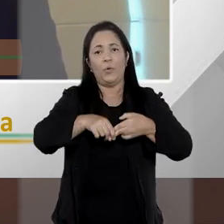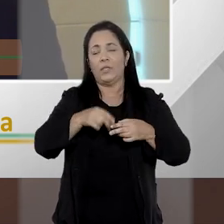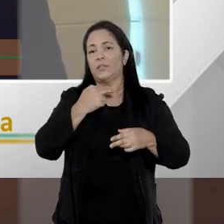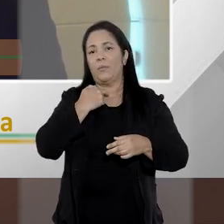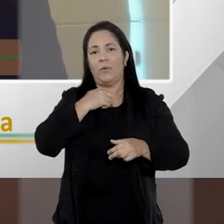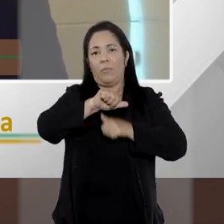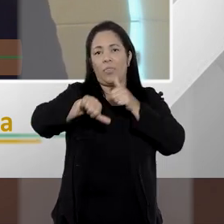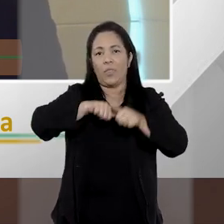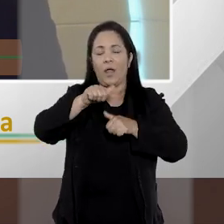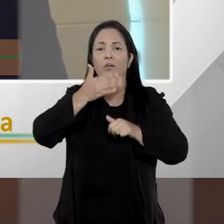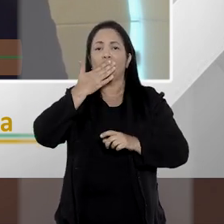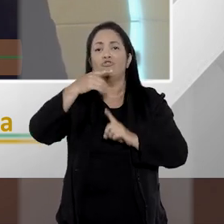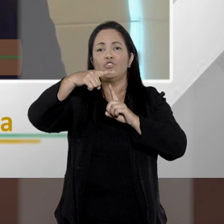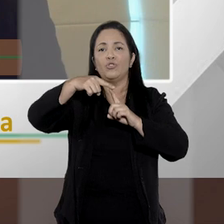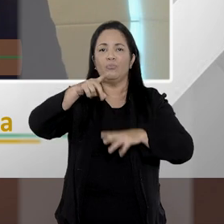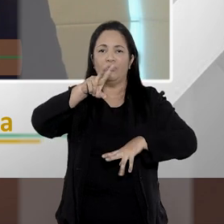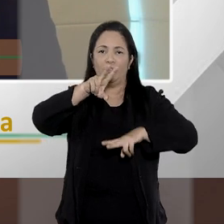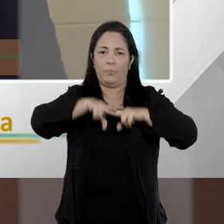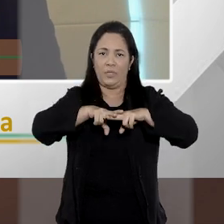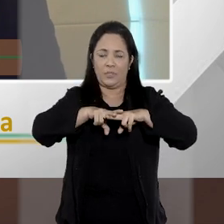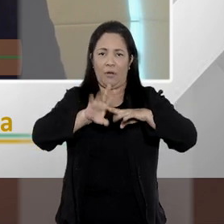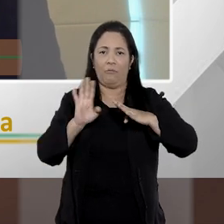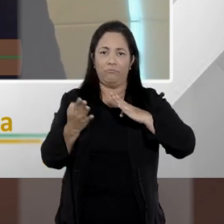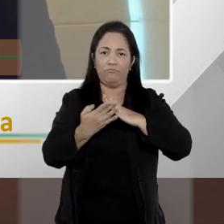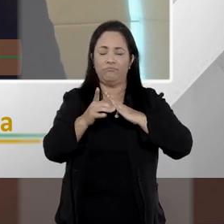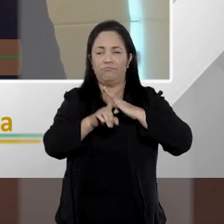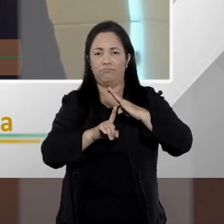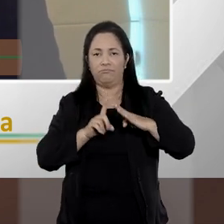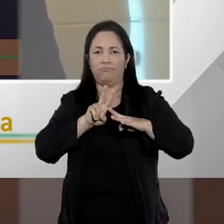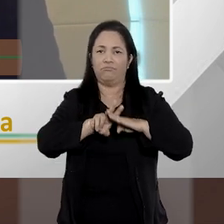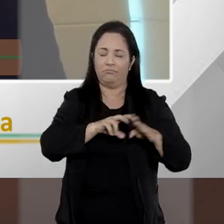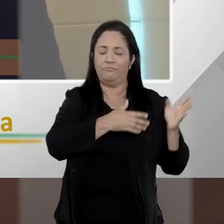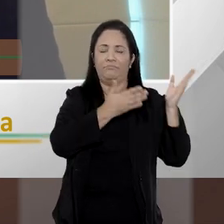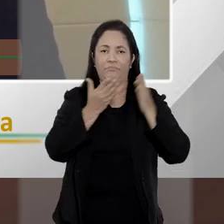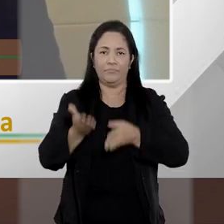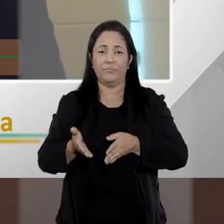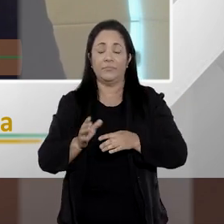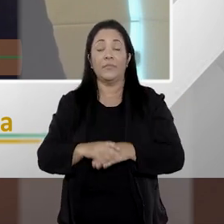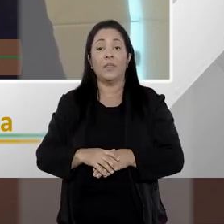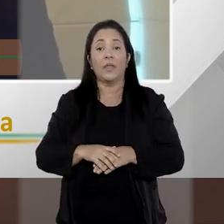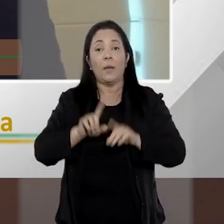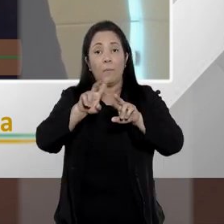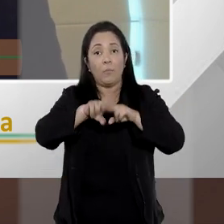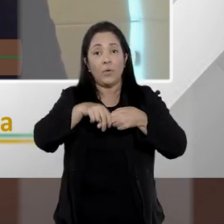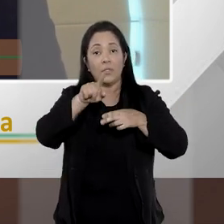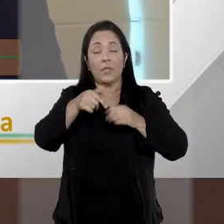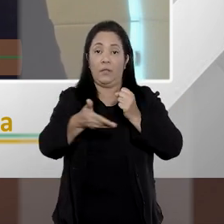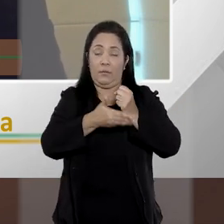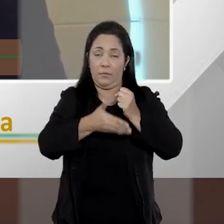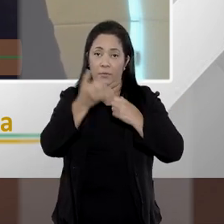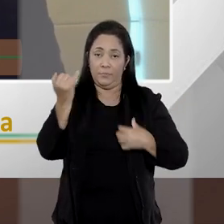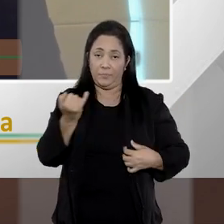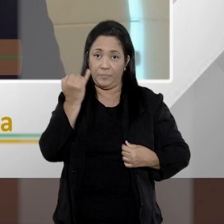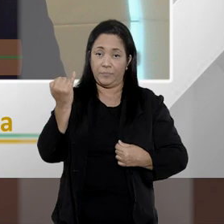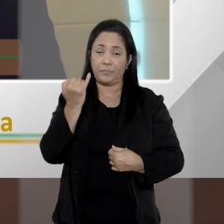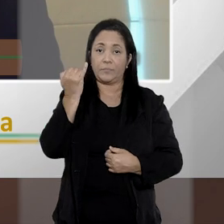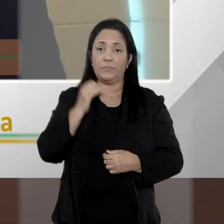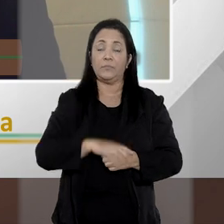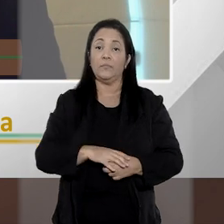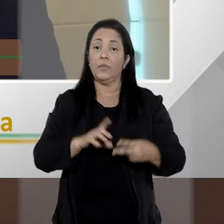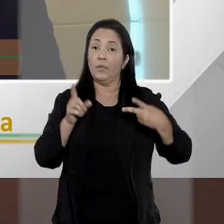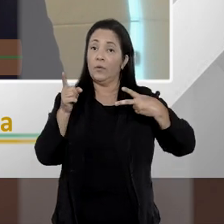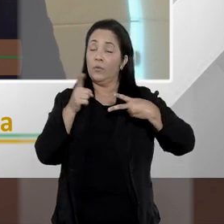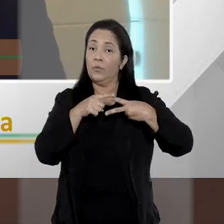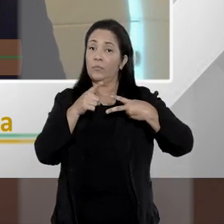progressão de regime, para que, né, no caso, sejam atendidos outros princípios importantíssimos. Um que eu destacaria, que